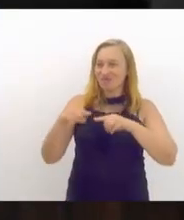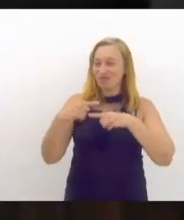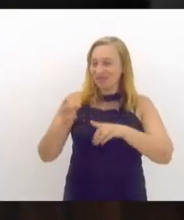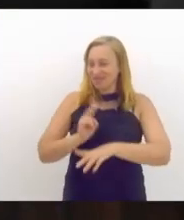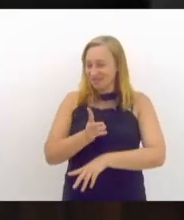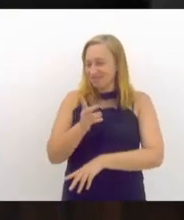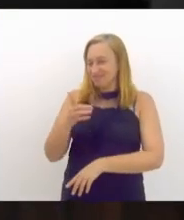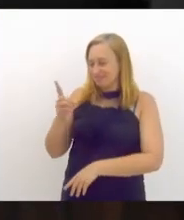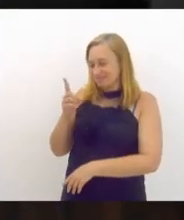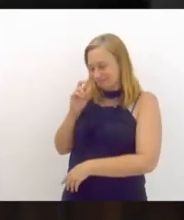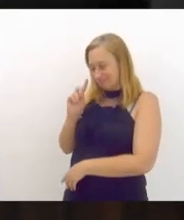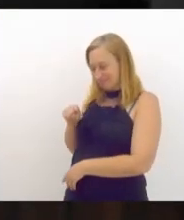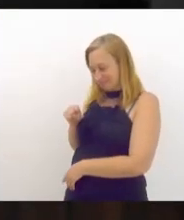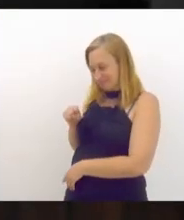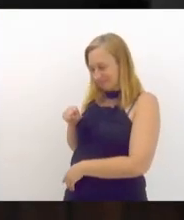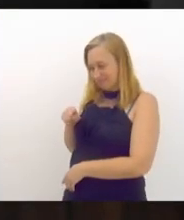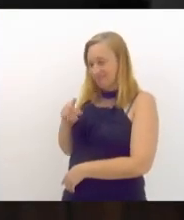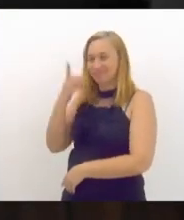provocar.